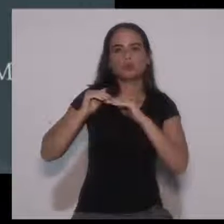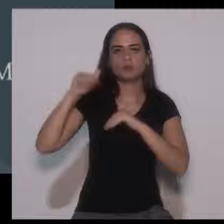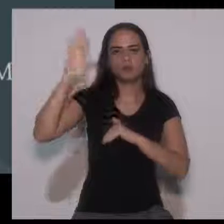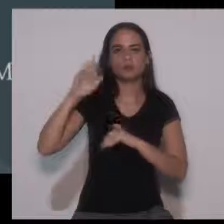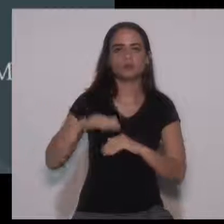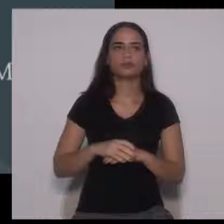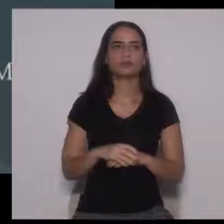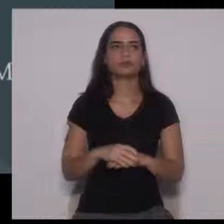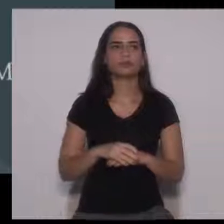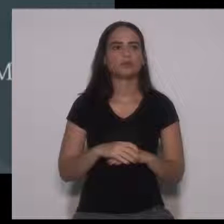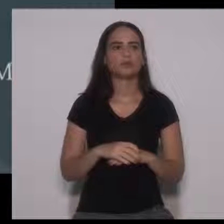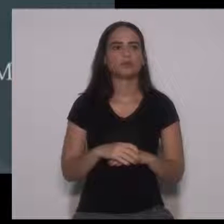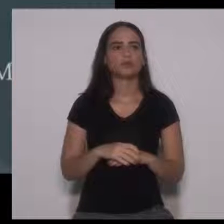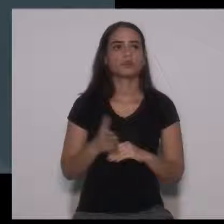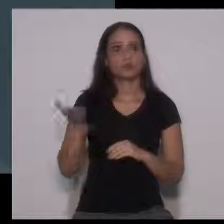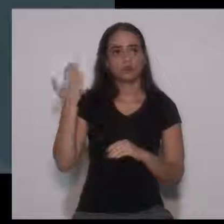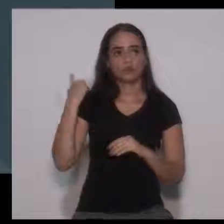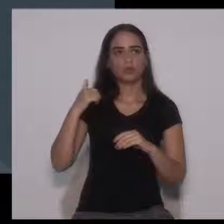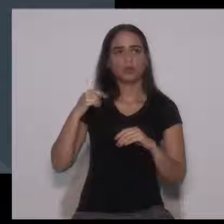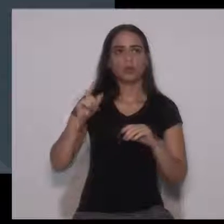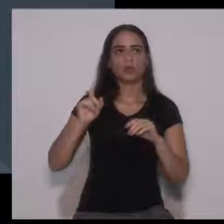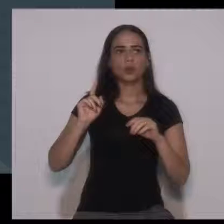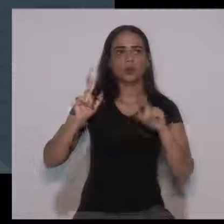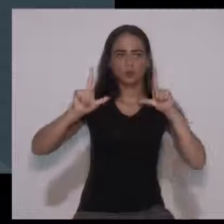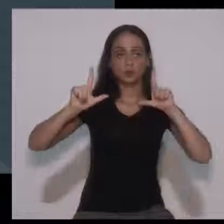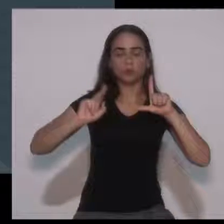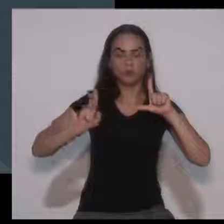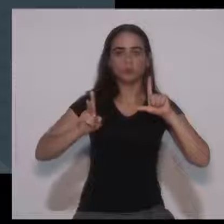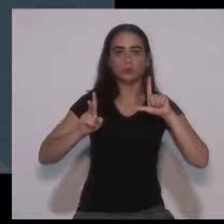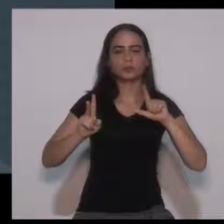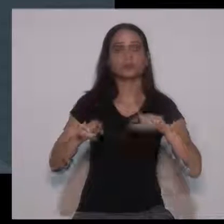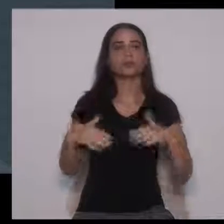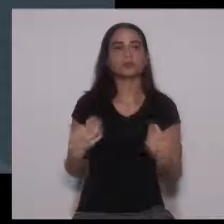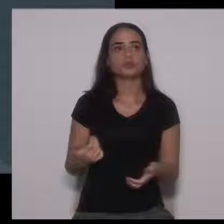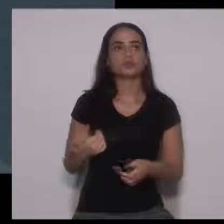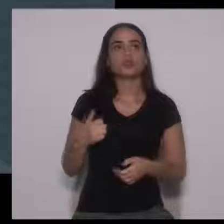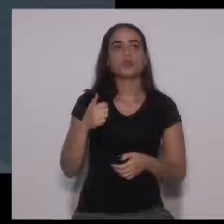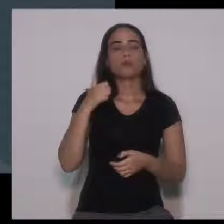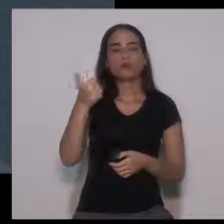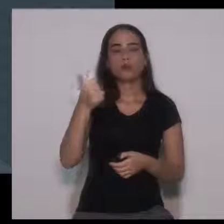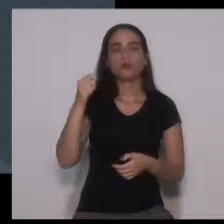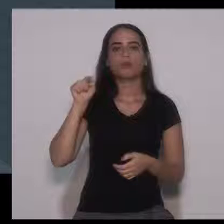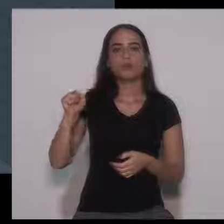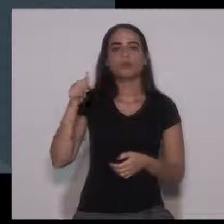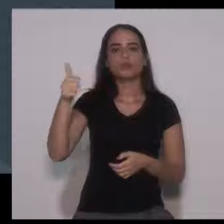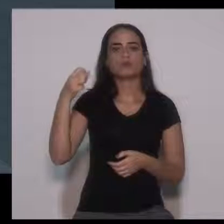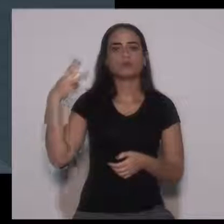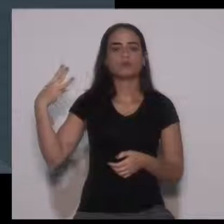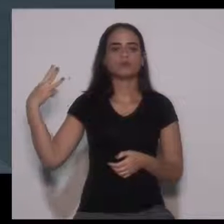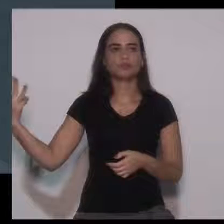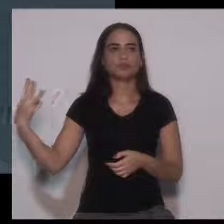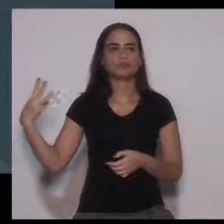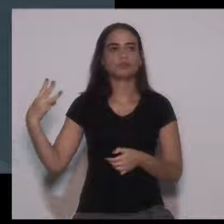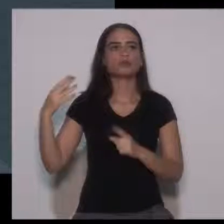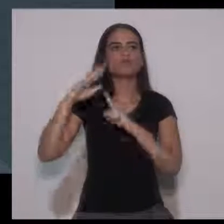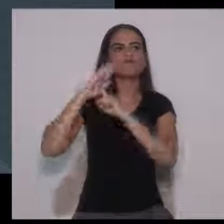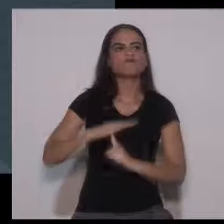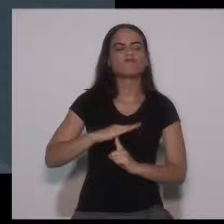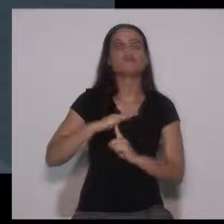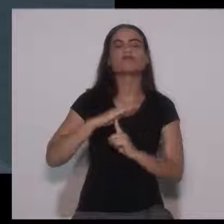Espera aí, não muda não, volta um pouquinho que eu não terminei, não, só um minutinho, por favor. E 1.133 feminicídios. O que são